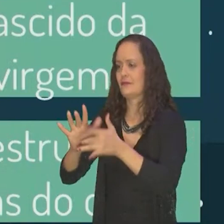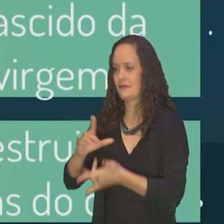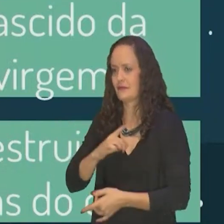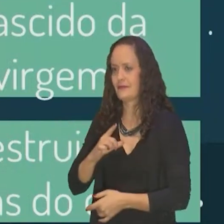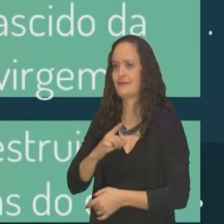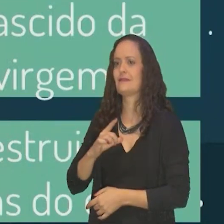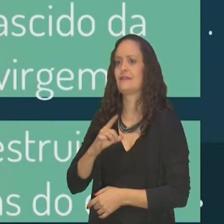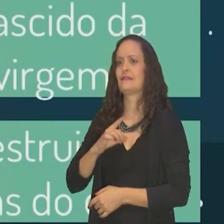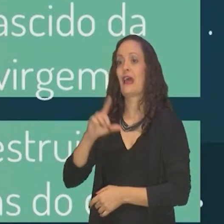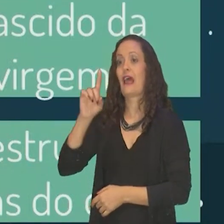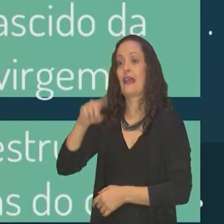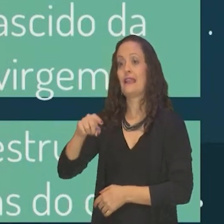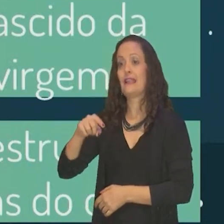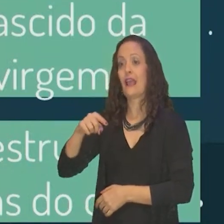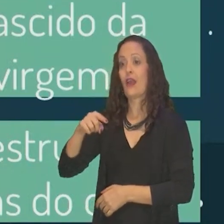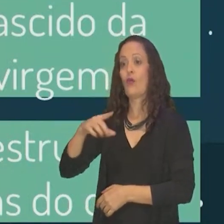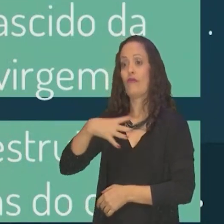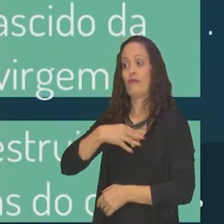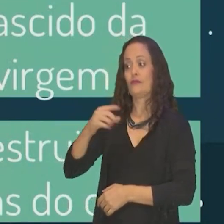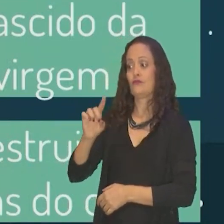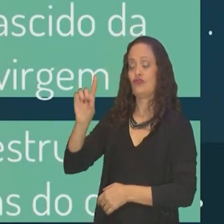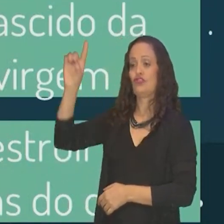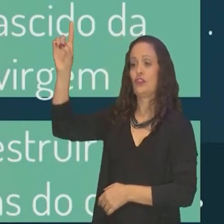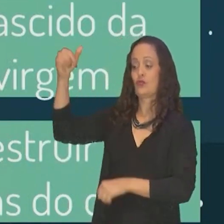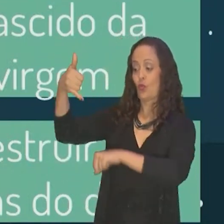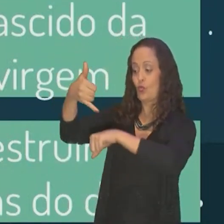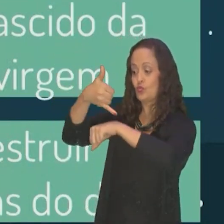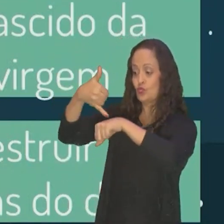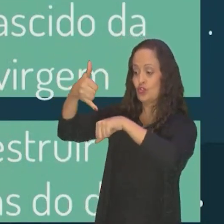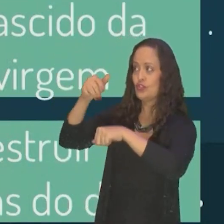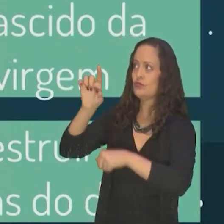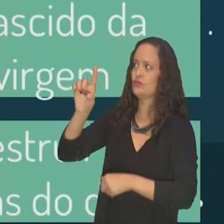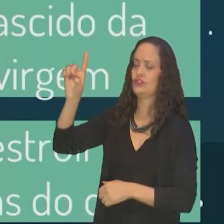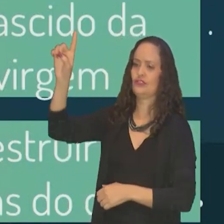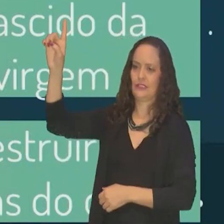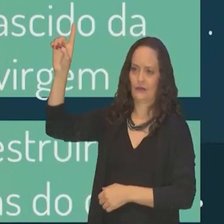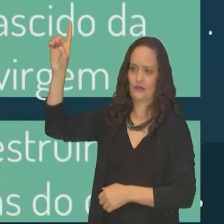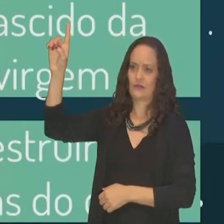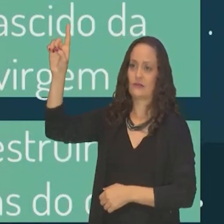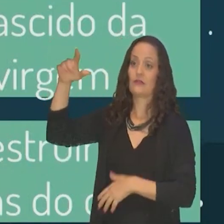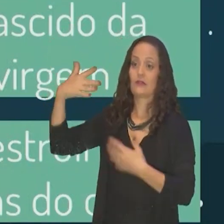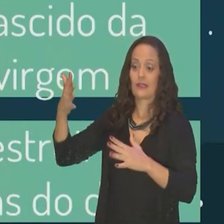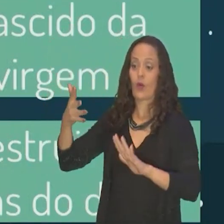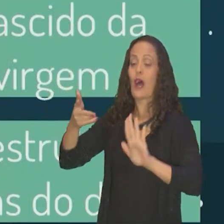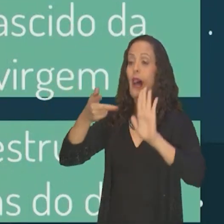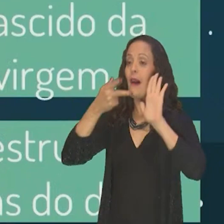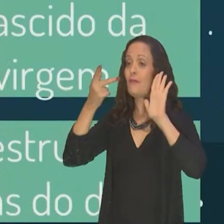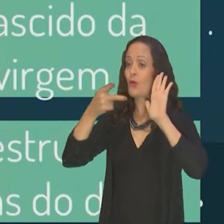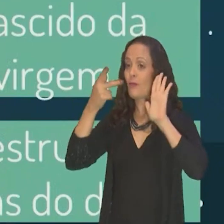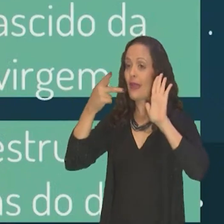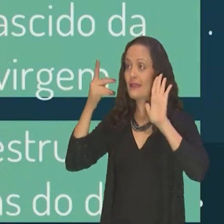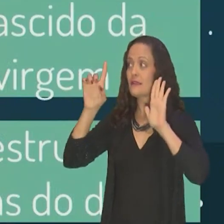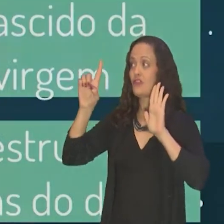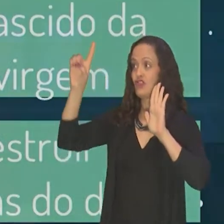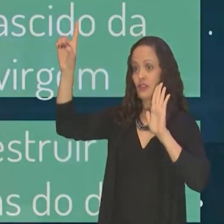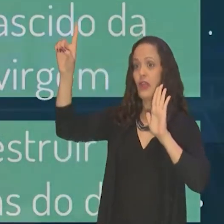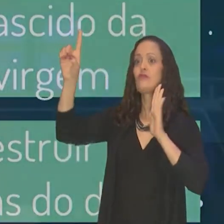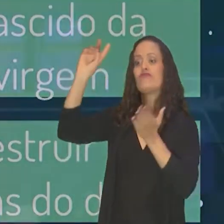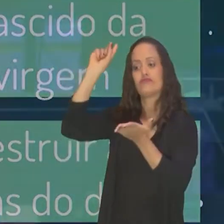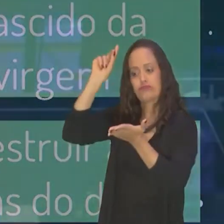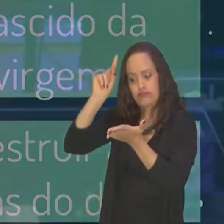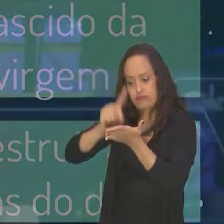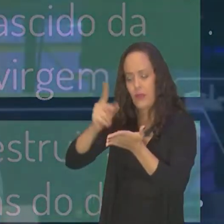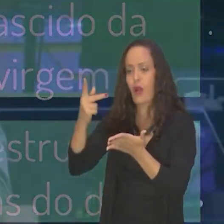o Messias, o ungido de Deus. A profecia de Gênesis 3,15 se